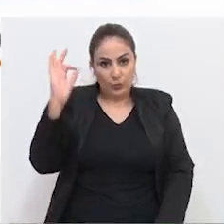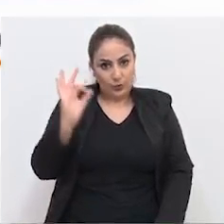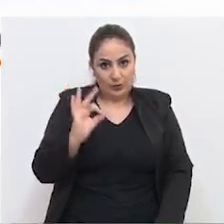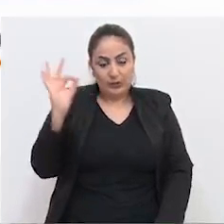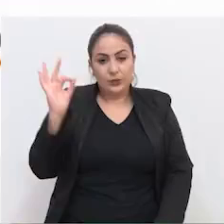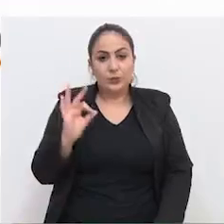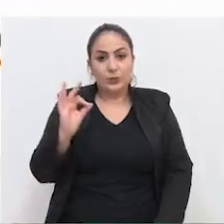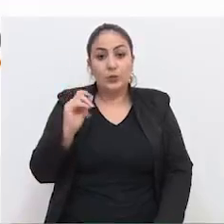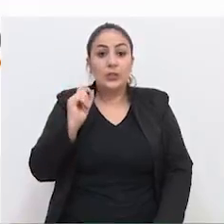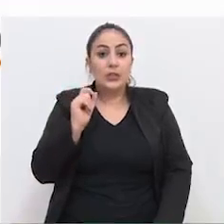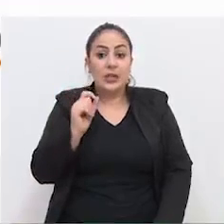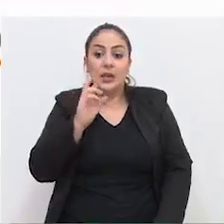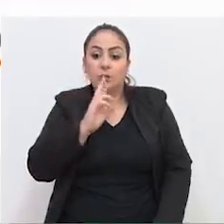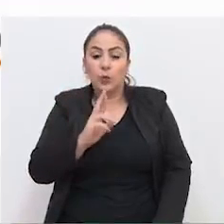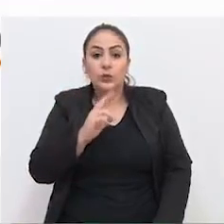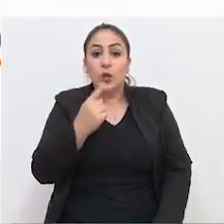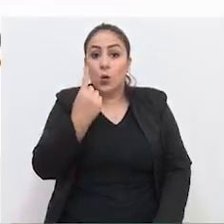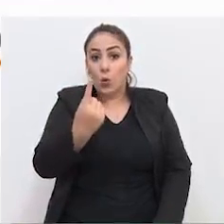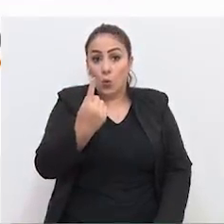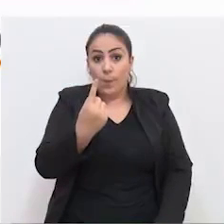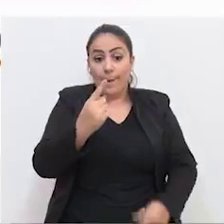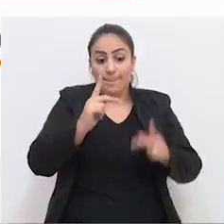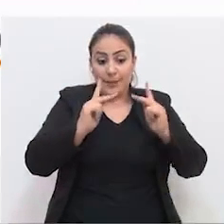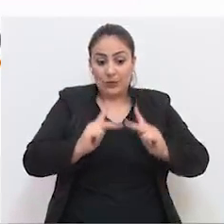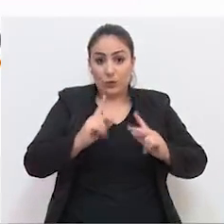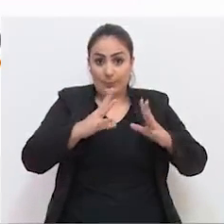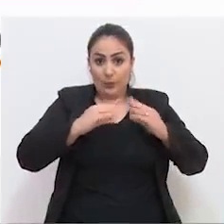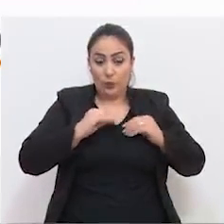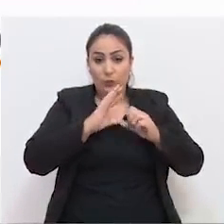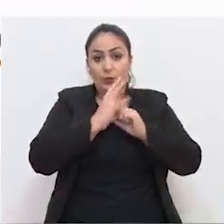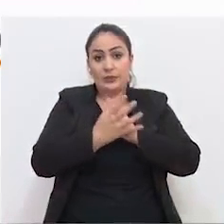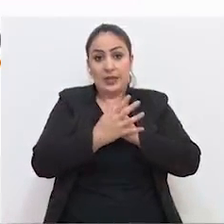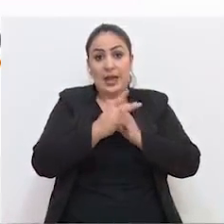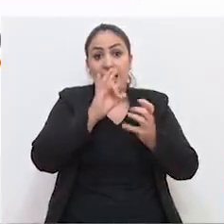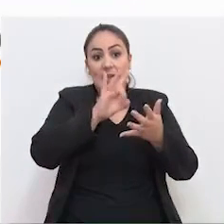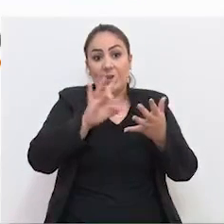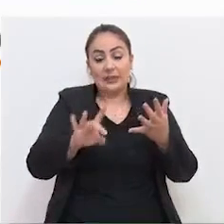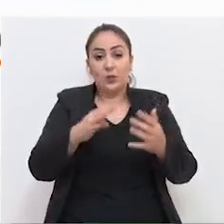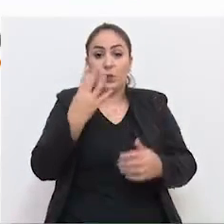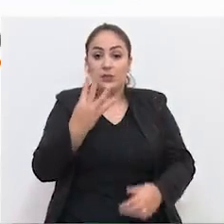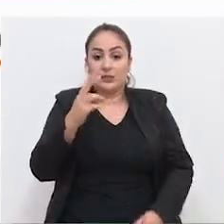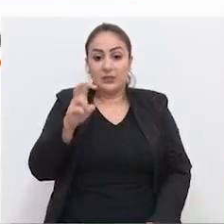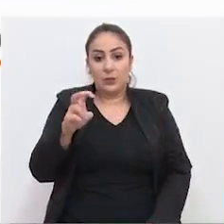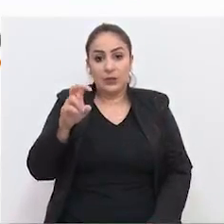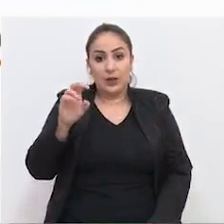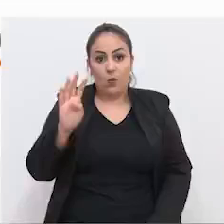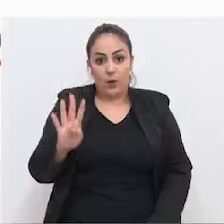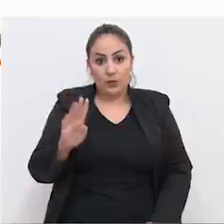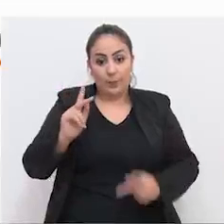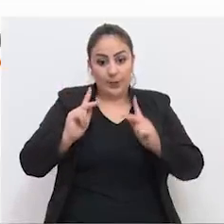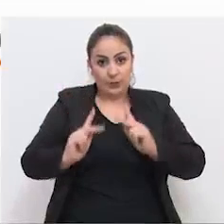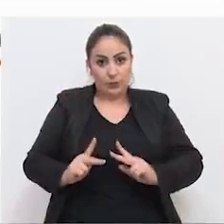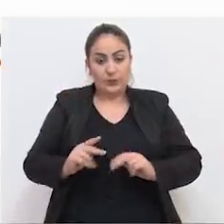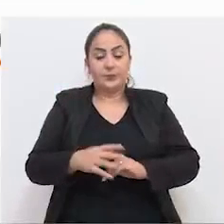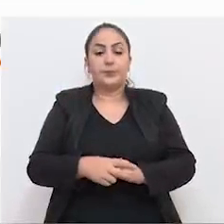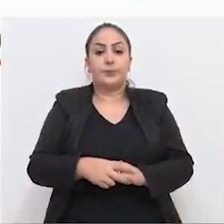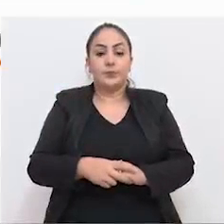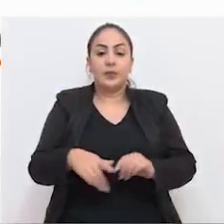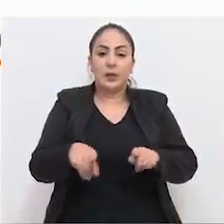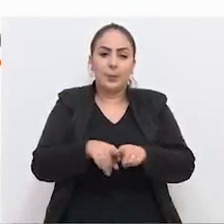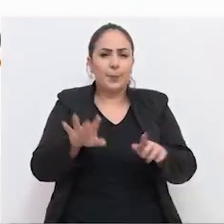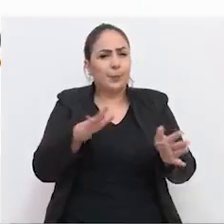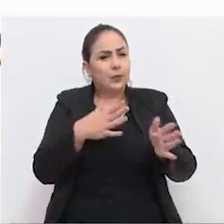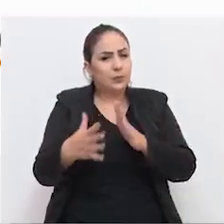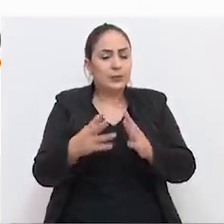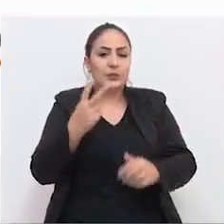0,22%, o que corresponde a um infectado a cada 454 habitantes. e uma estimativa